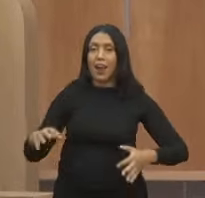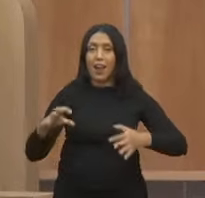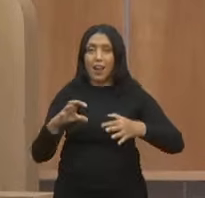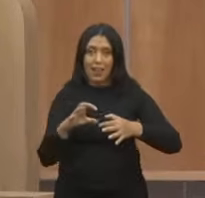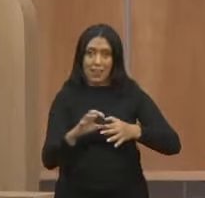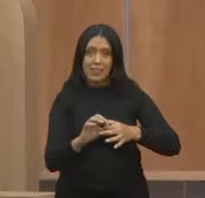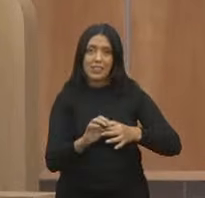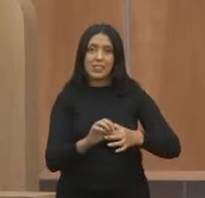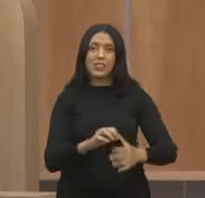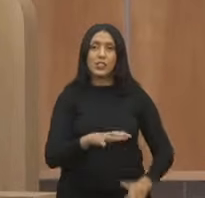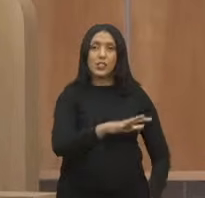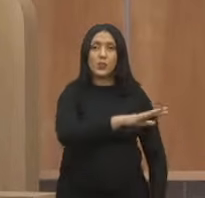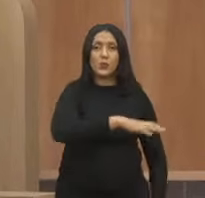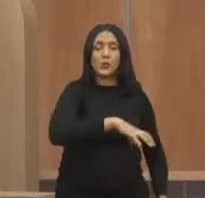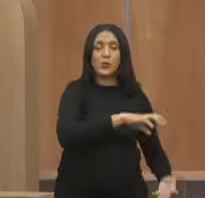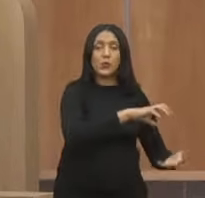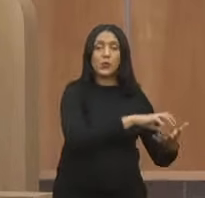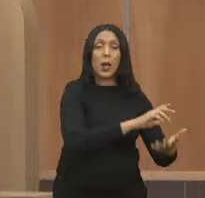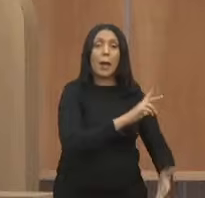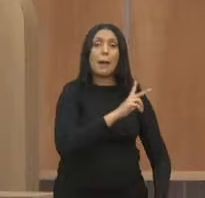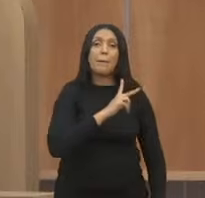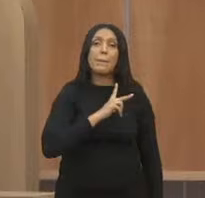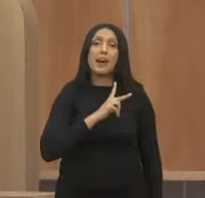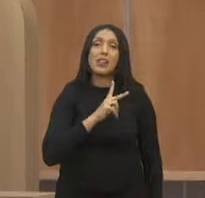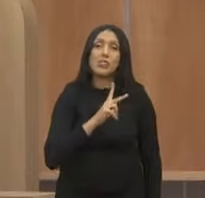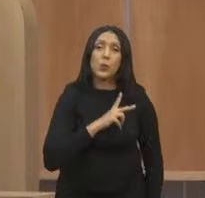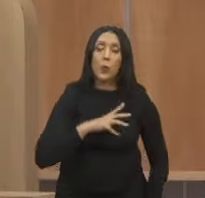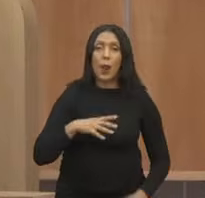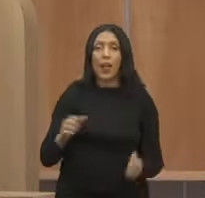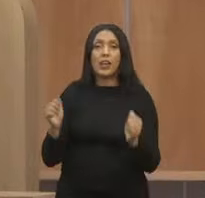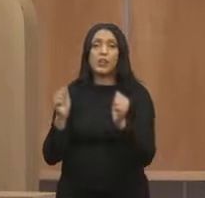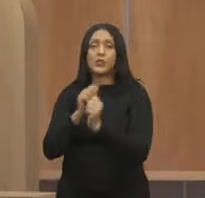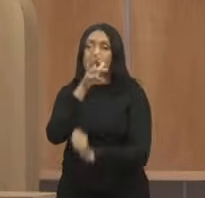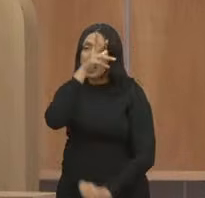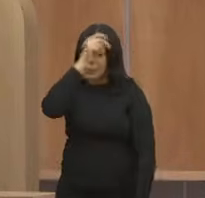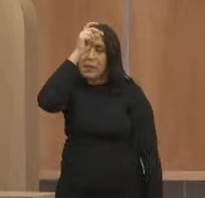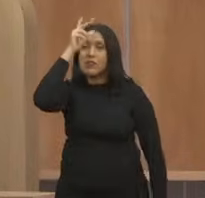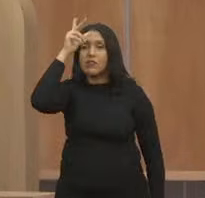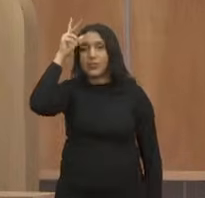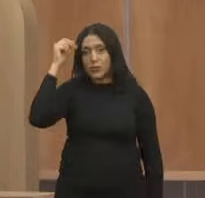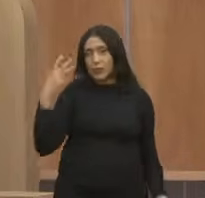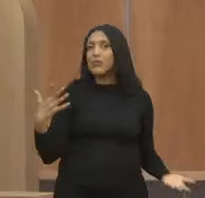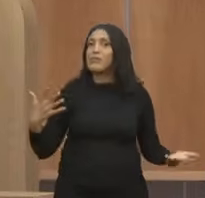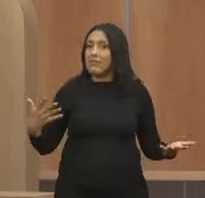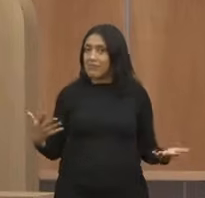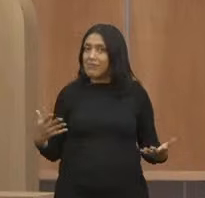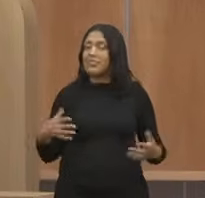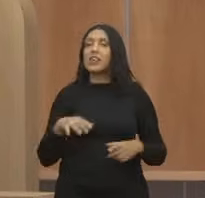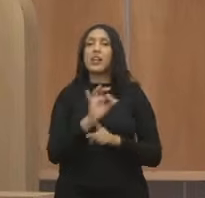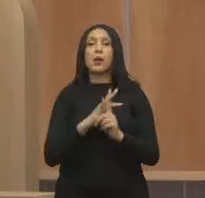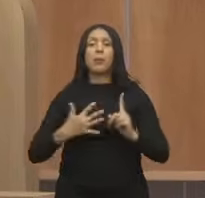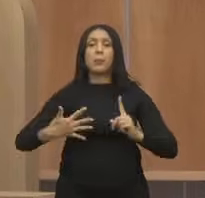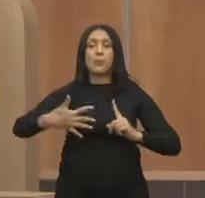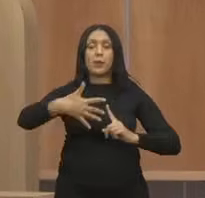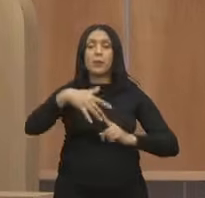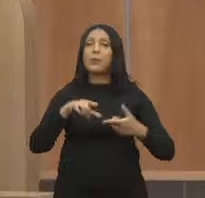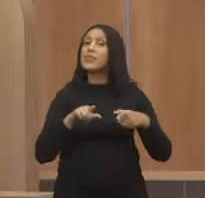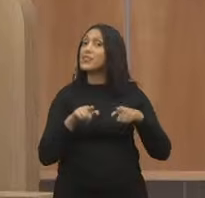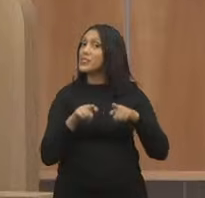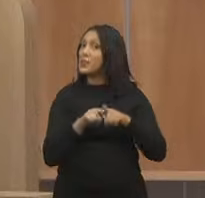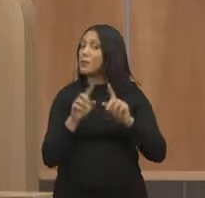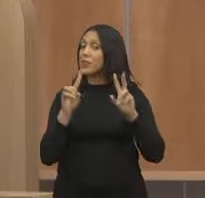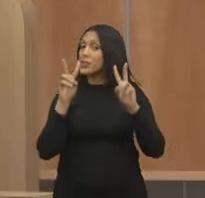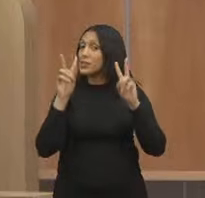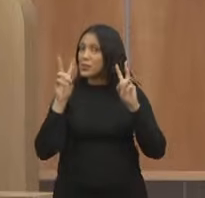iniciativa privada, que é benéfica para o povo de Jacareí. No meio ambiente, falando sobre causa